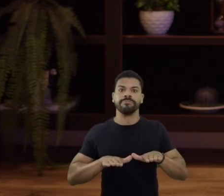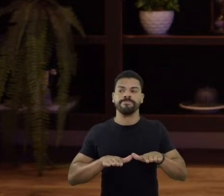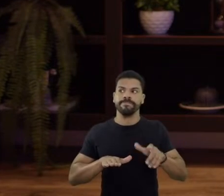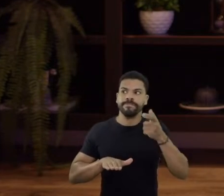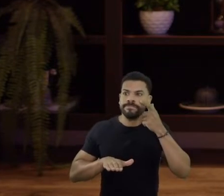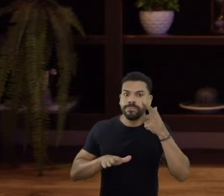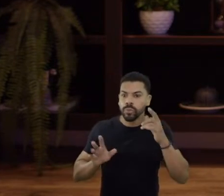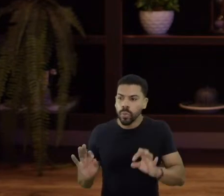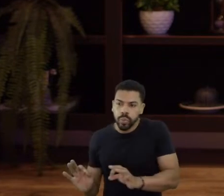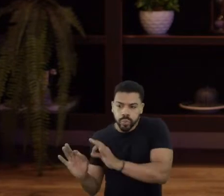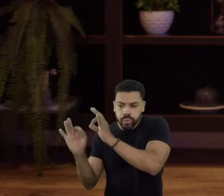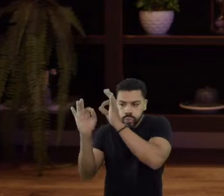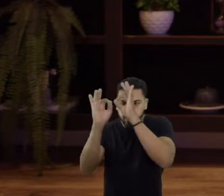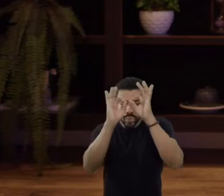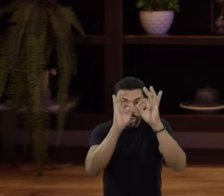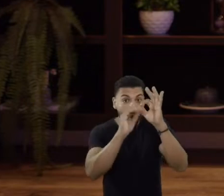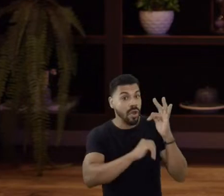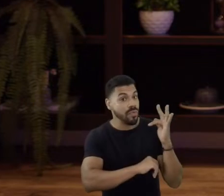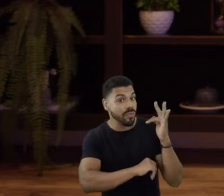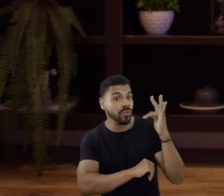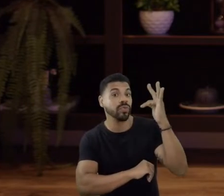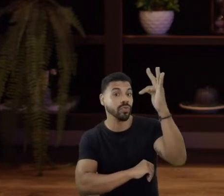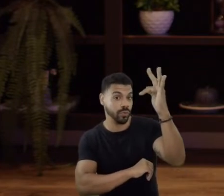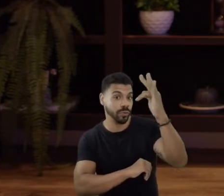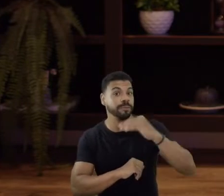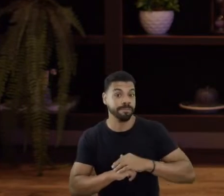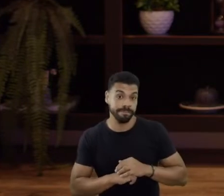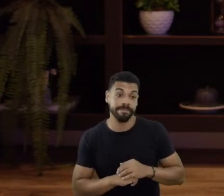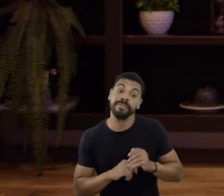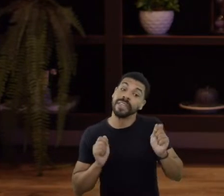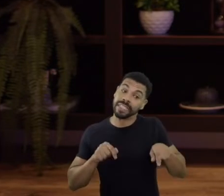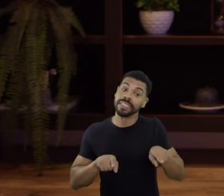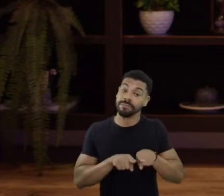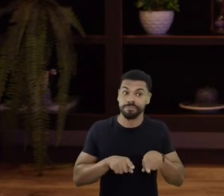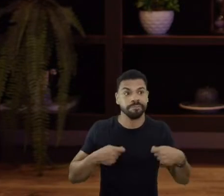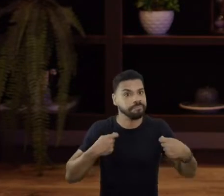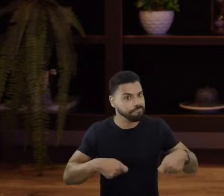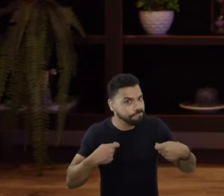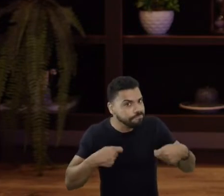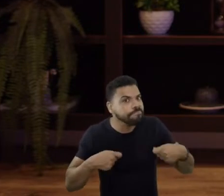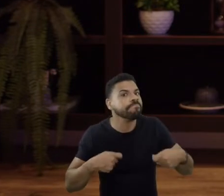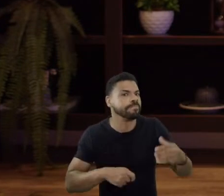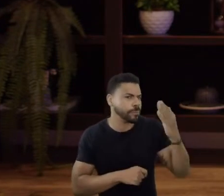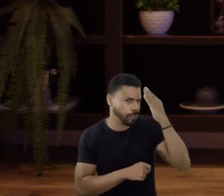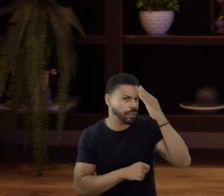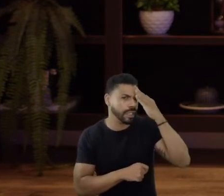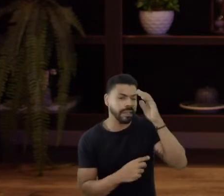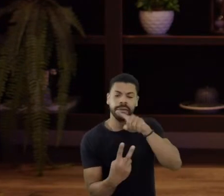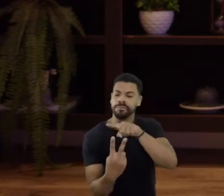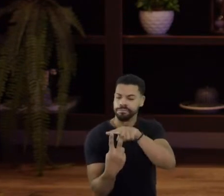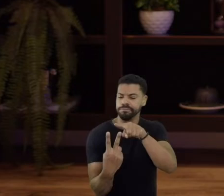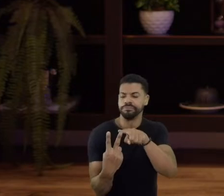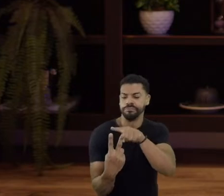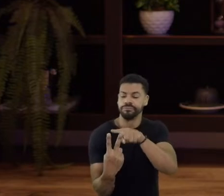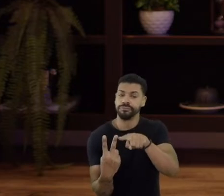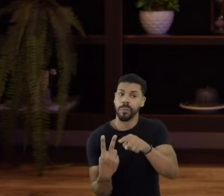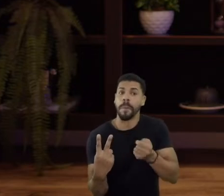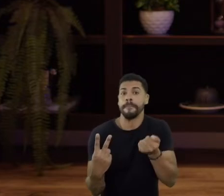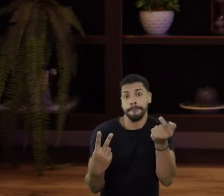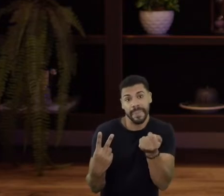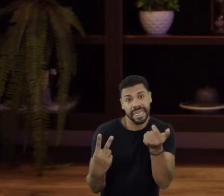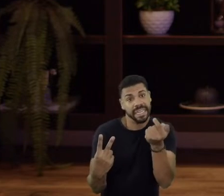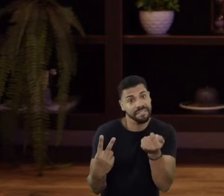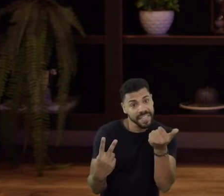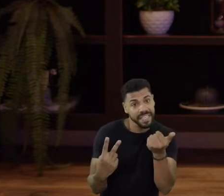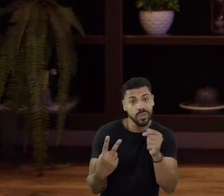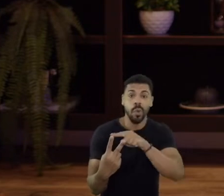vislumbrando justamente o horizonte de longo prazo Então isso é uma coisa que a gente precisa entender dos dois lados pode ser uma vantagem mas